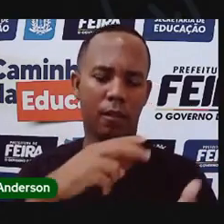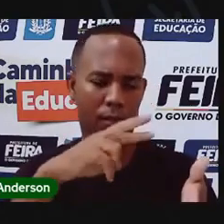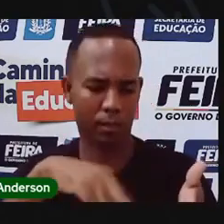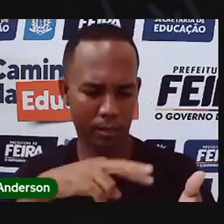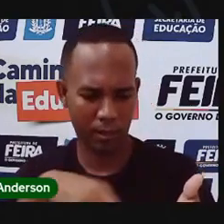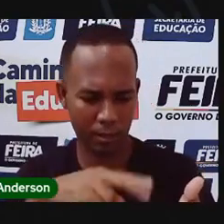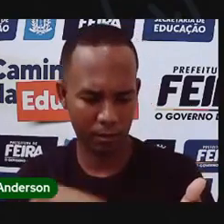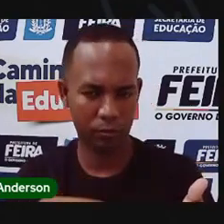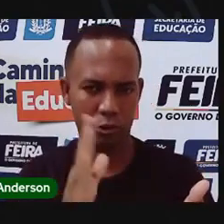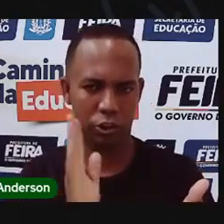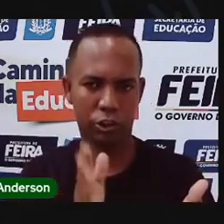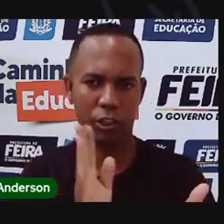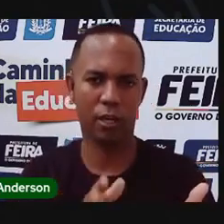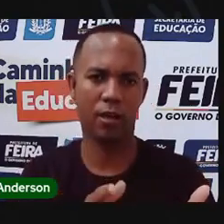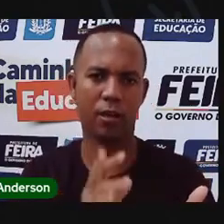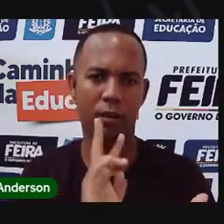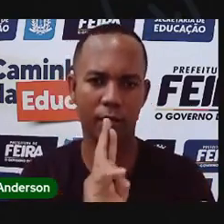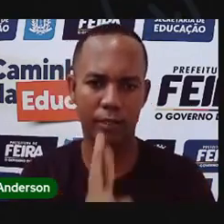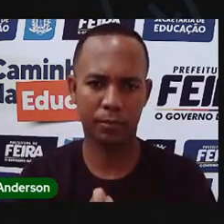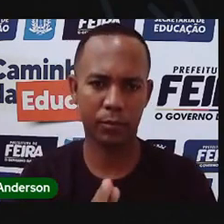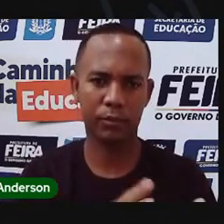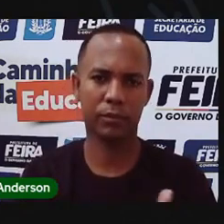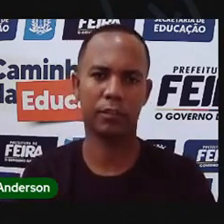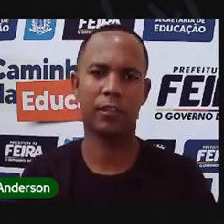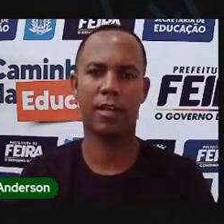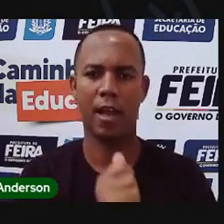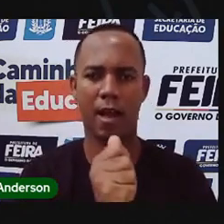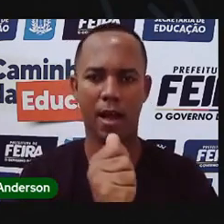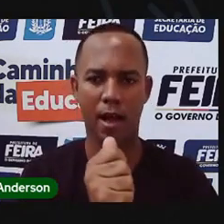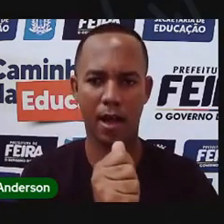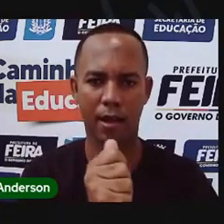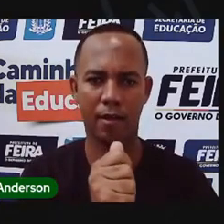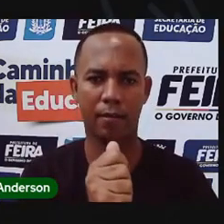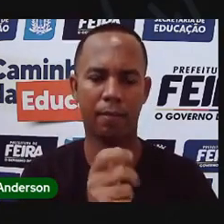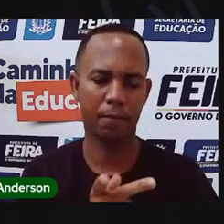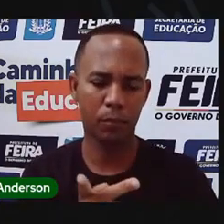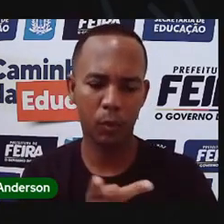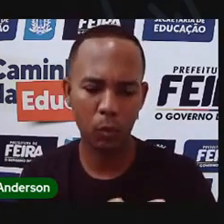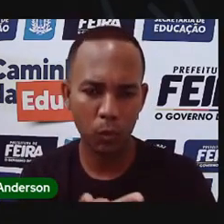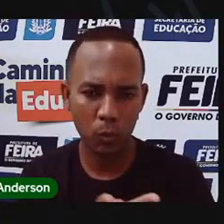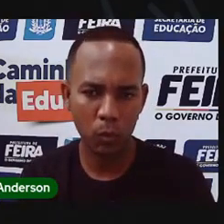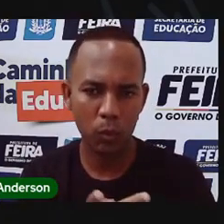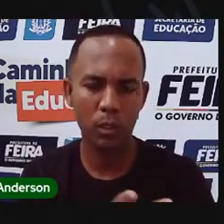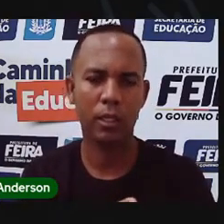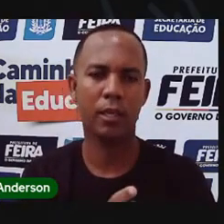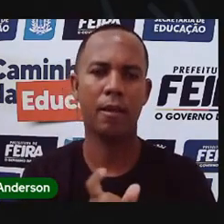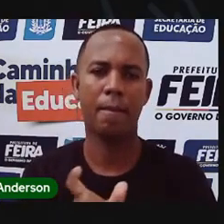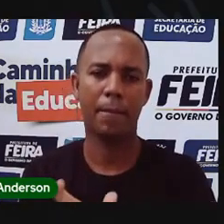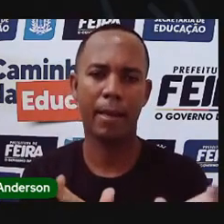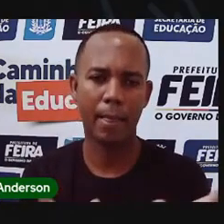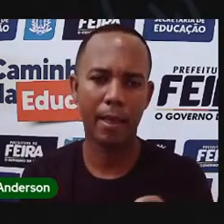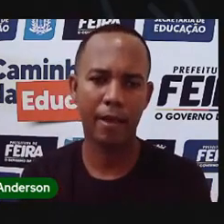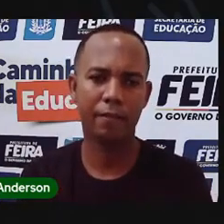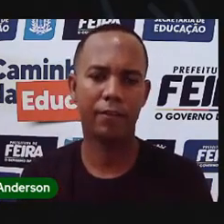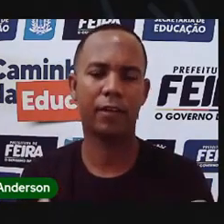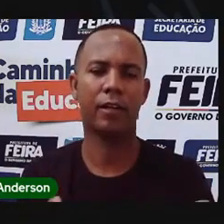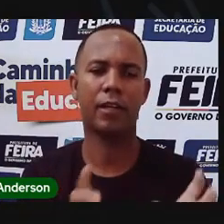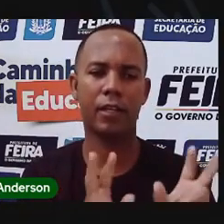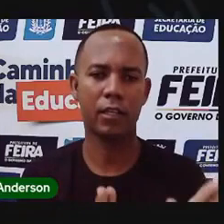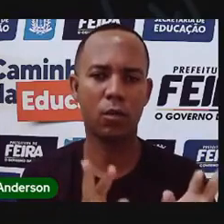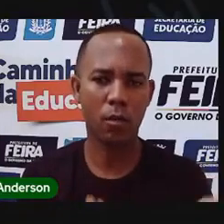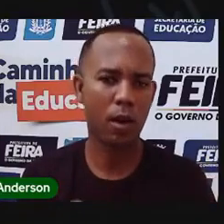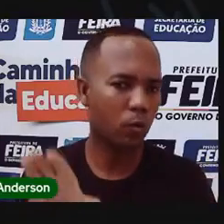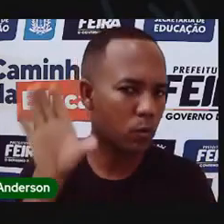do cordel, responda. Letra A. Procure no cordel as palavras que terminam com o mesmo